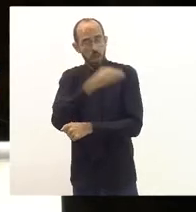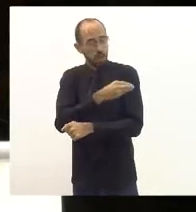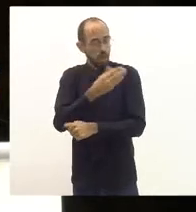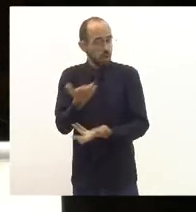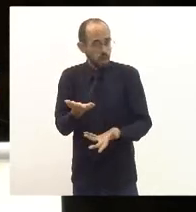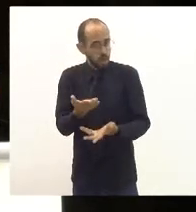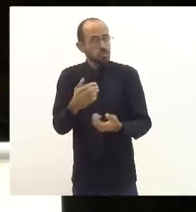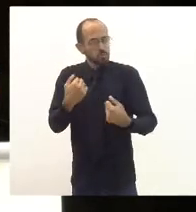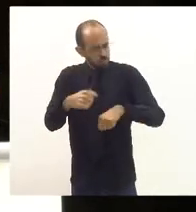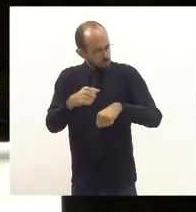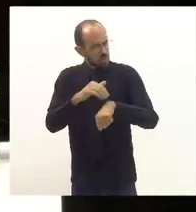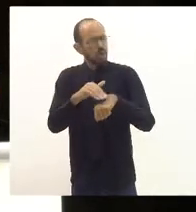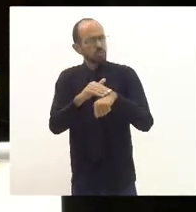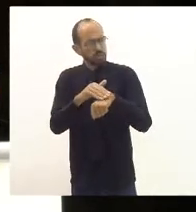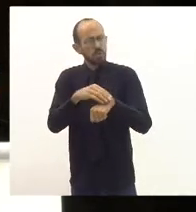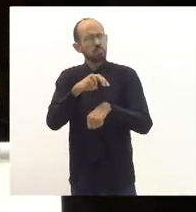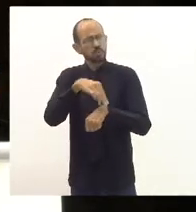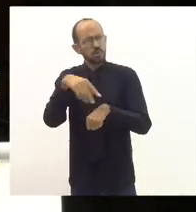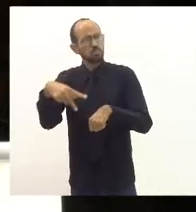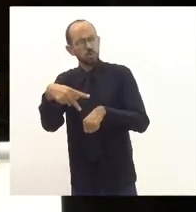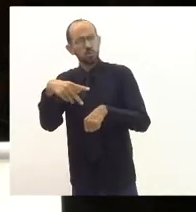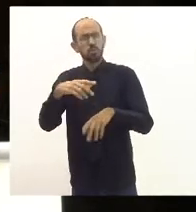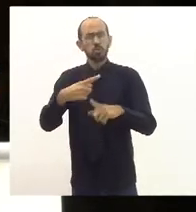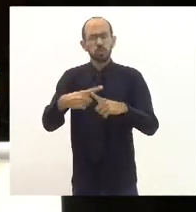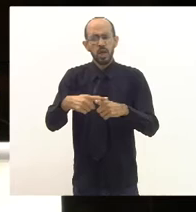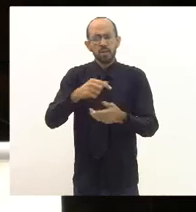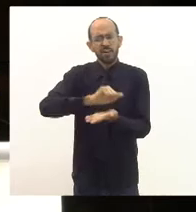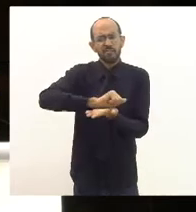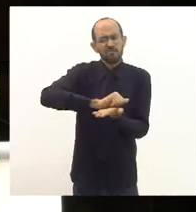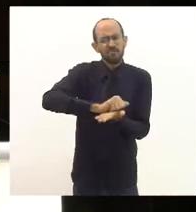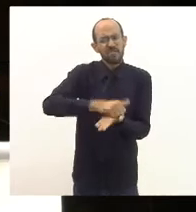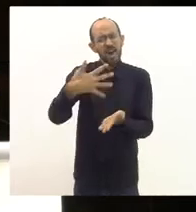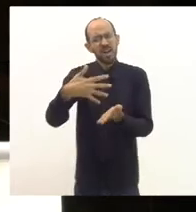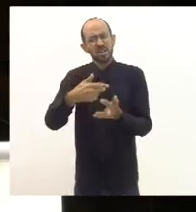essa conversa com o Ministério Público, porque já são diversos